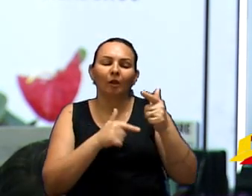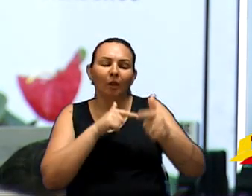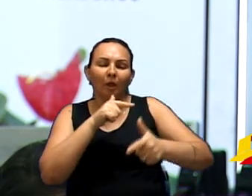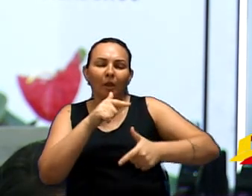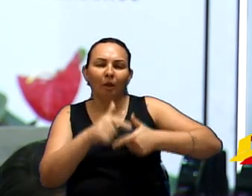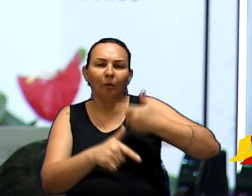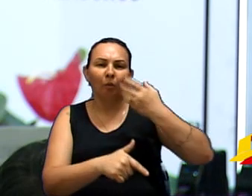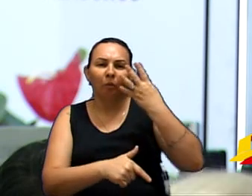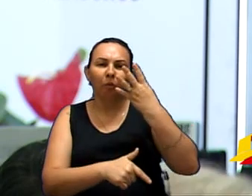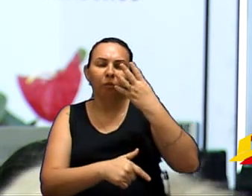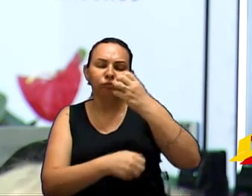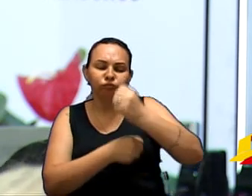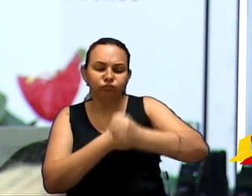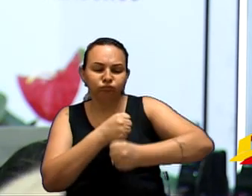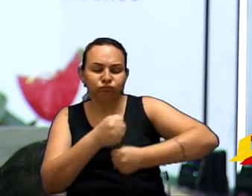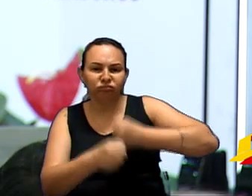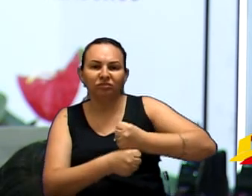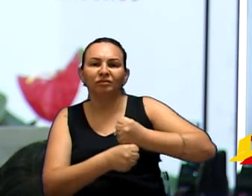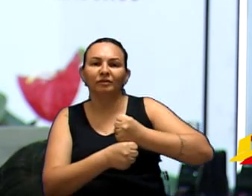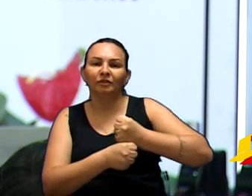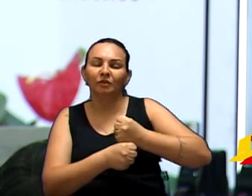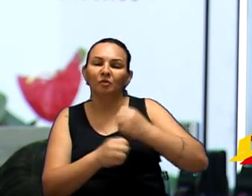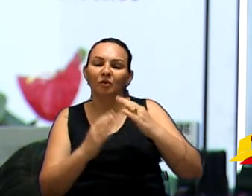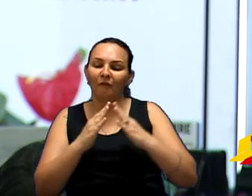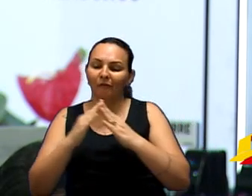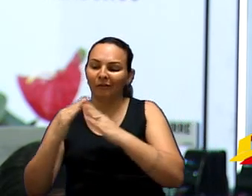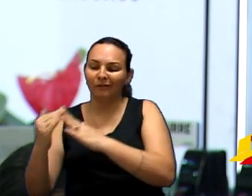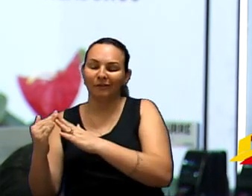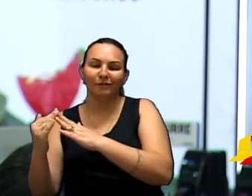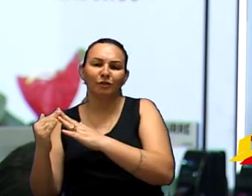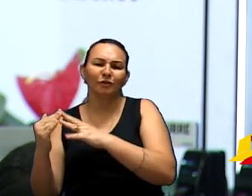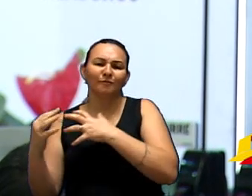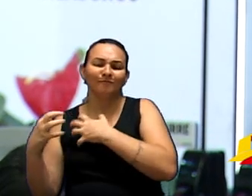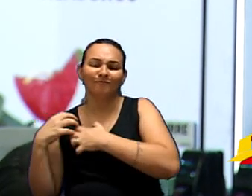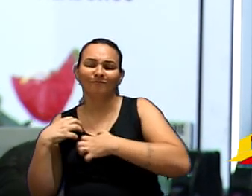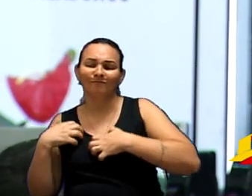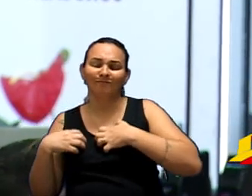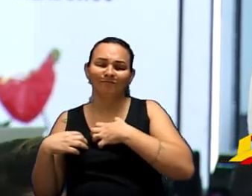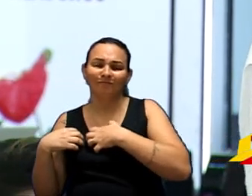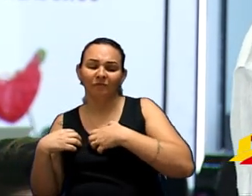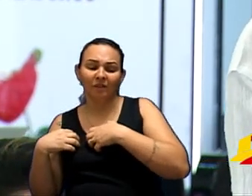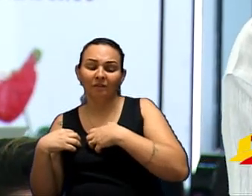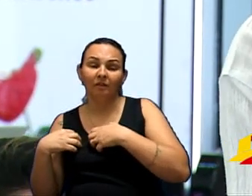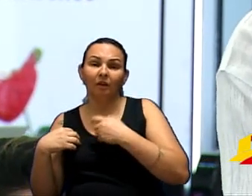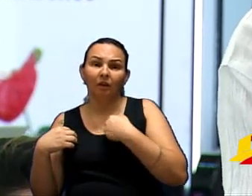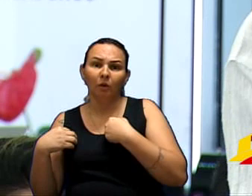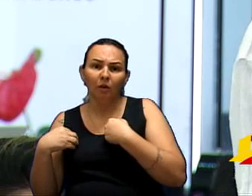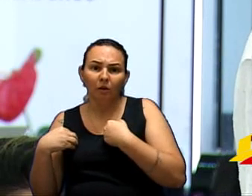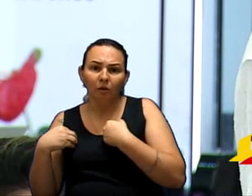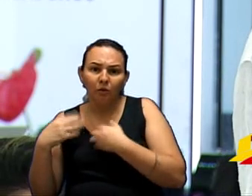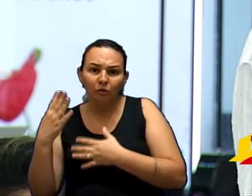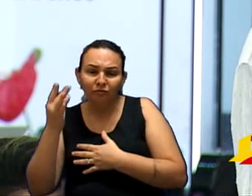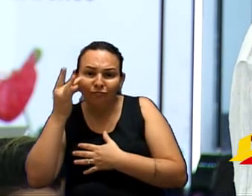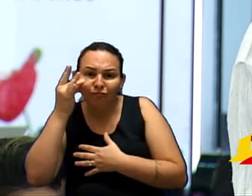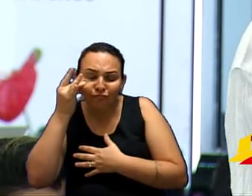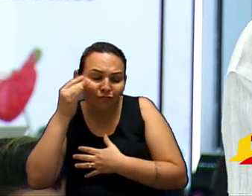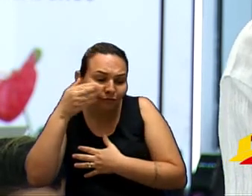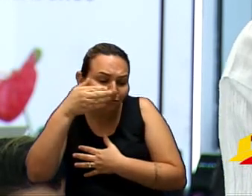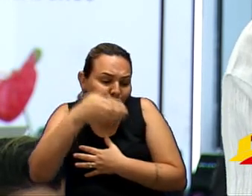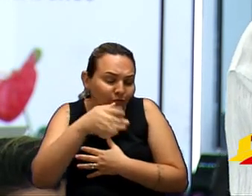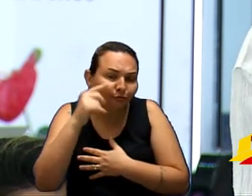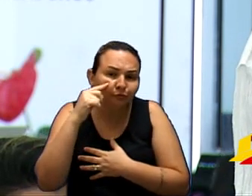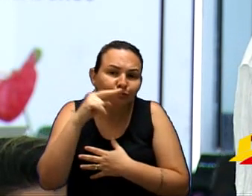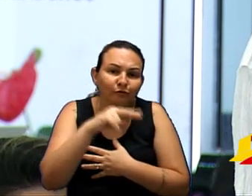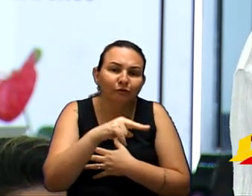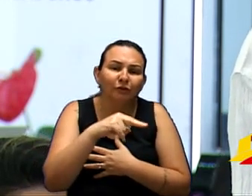vizinhos incomodados com a situação da área naquele momento eu presenciei uma área muito suja uma